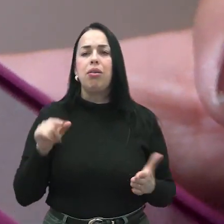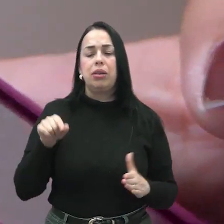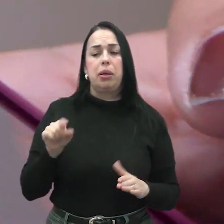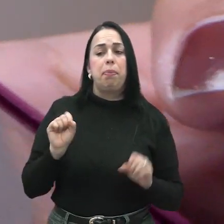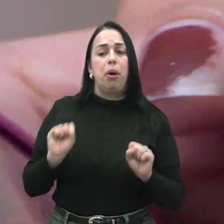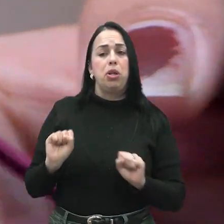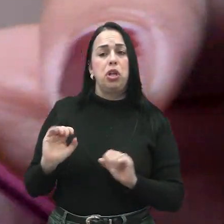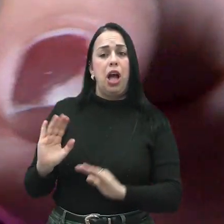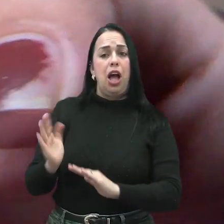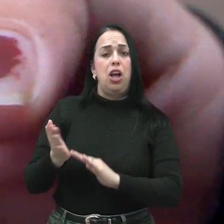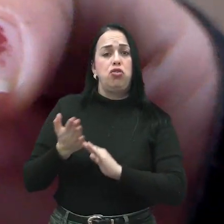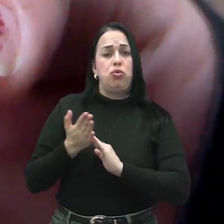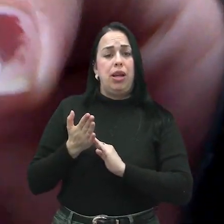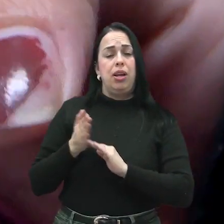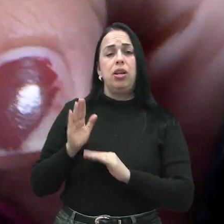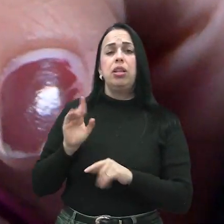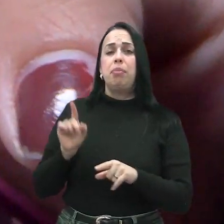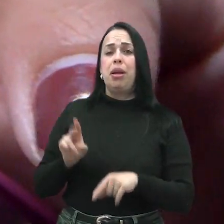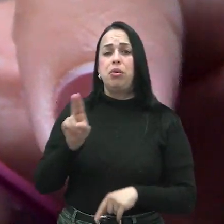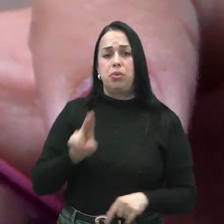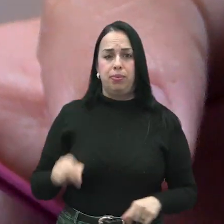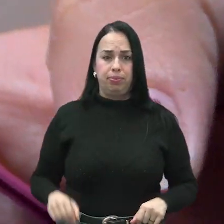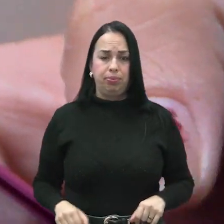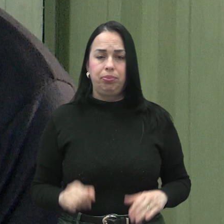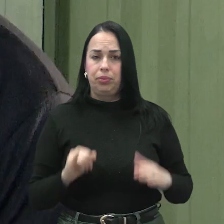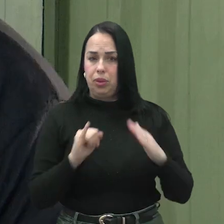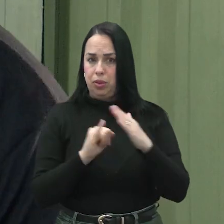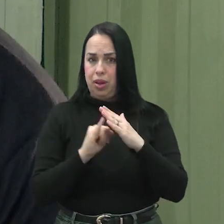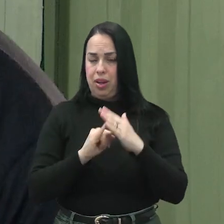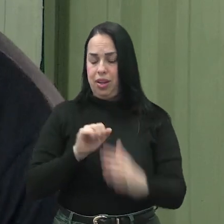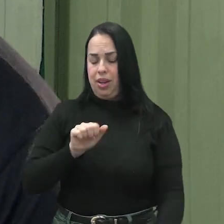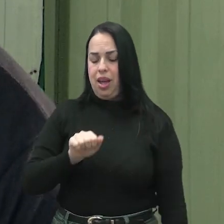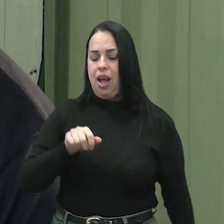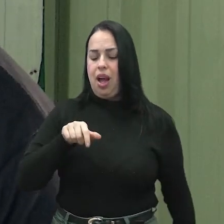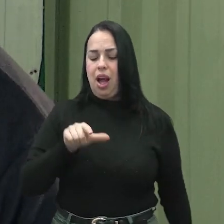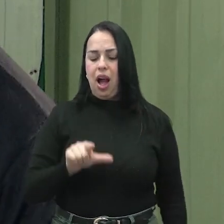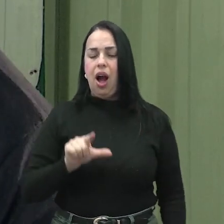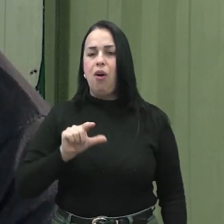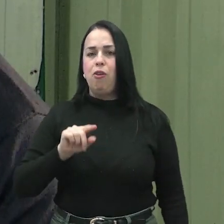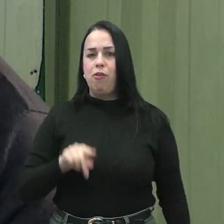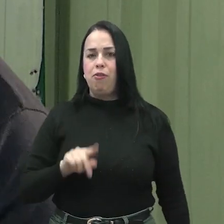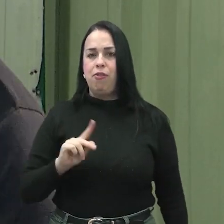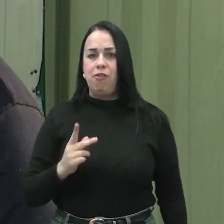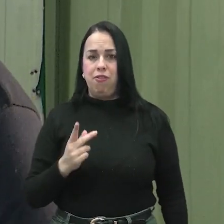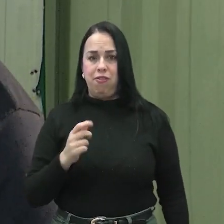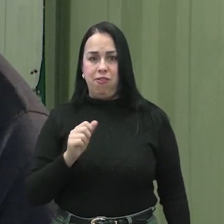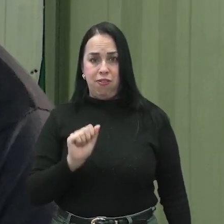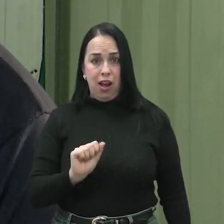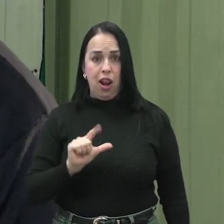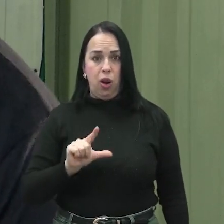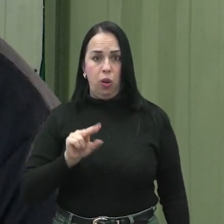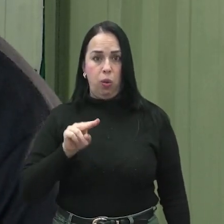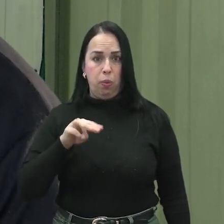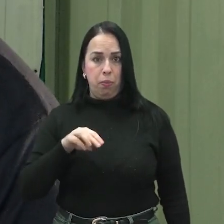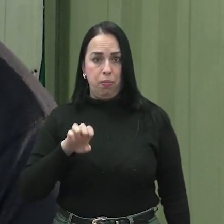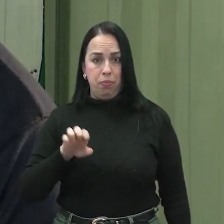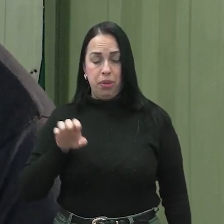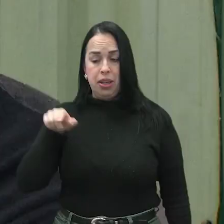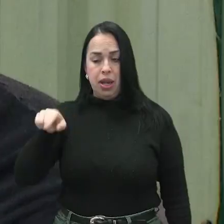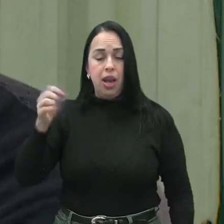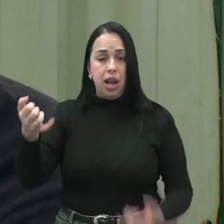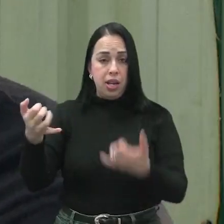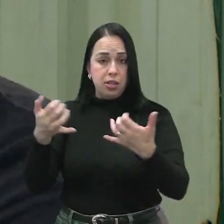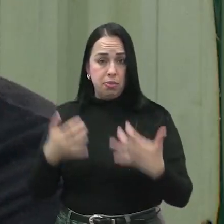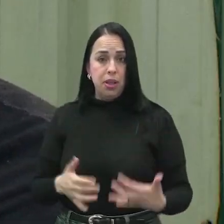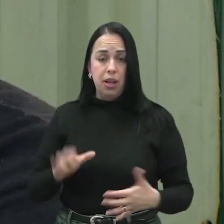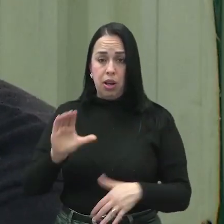pode ser agente atuante daquela tecnologia. No Instituto Alfa Lumen, em São José dos Campos, o coordenador explica